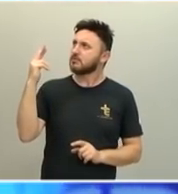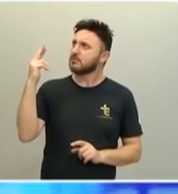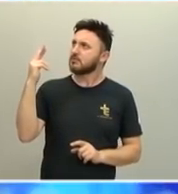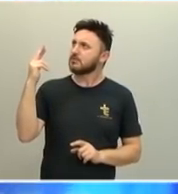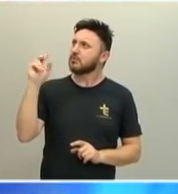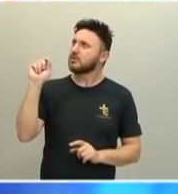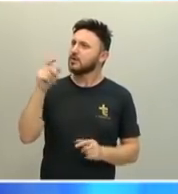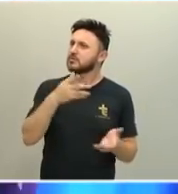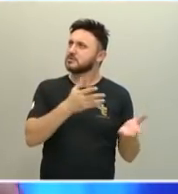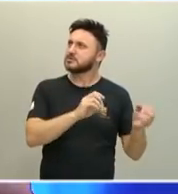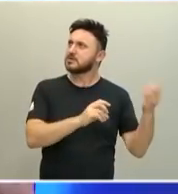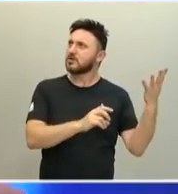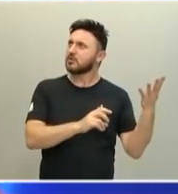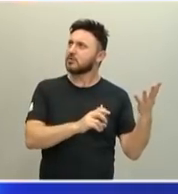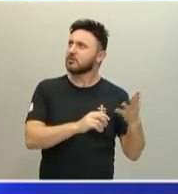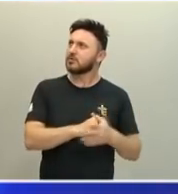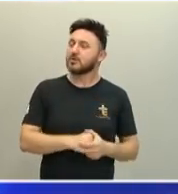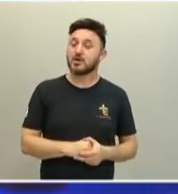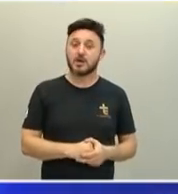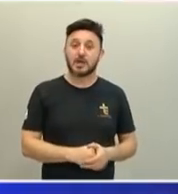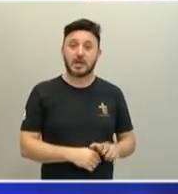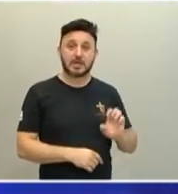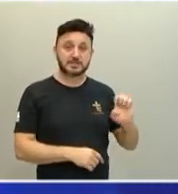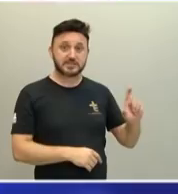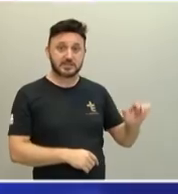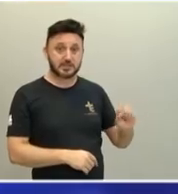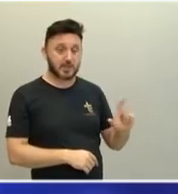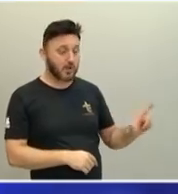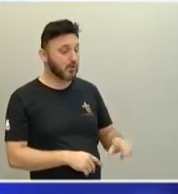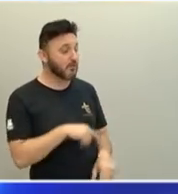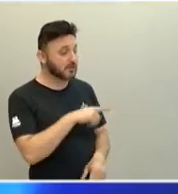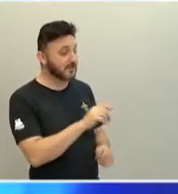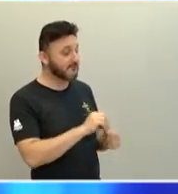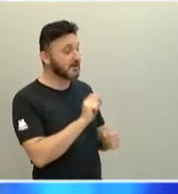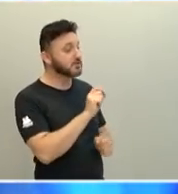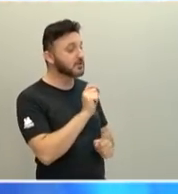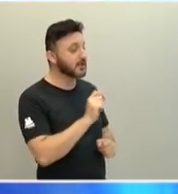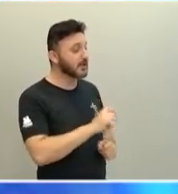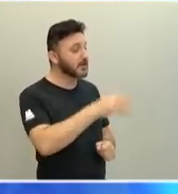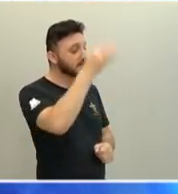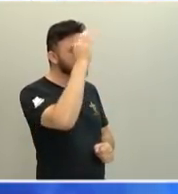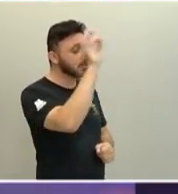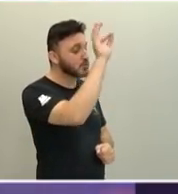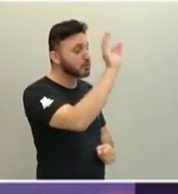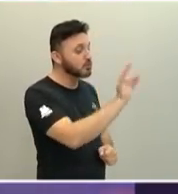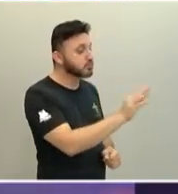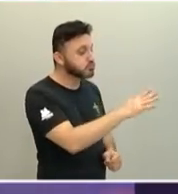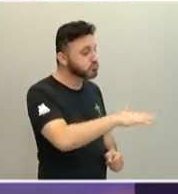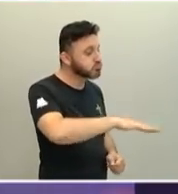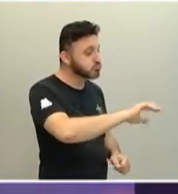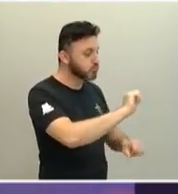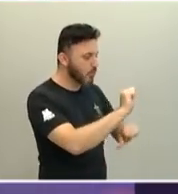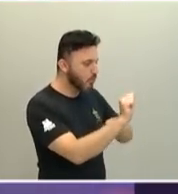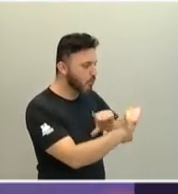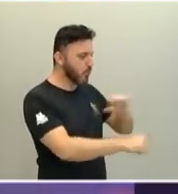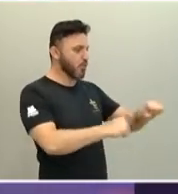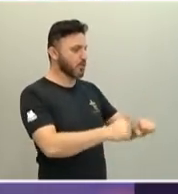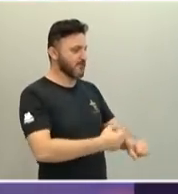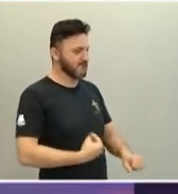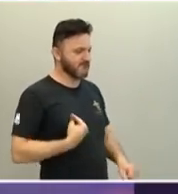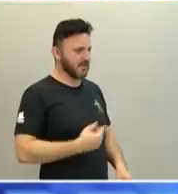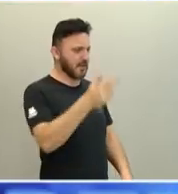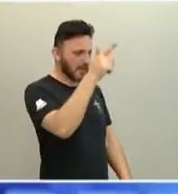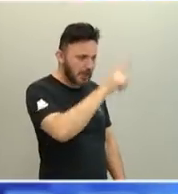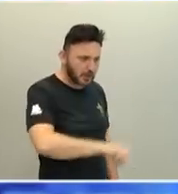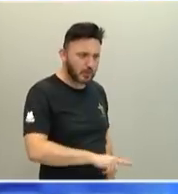fala: vem Espírito Santo sobre os ossos, para que eles se tornem a viver, para